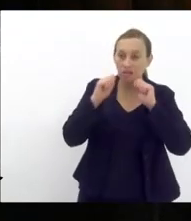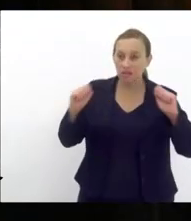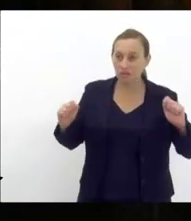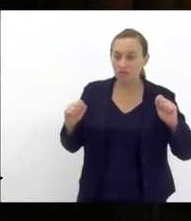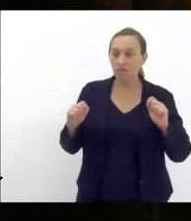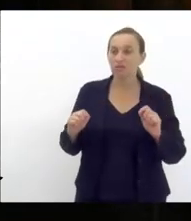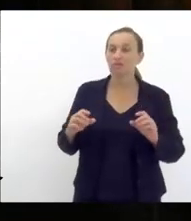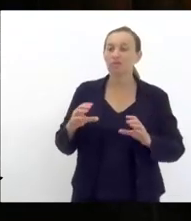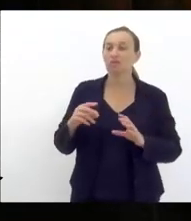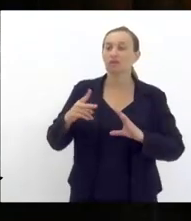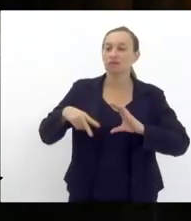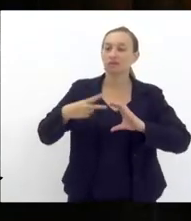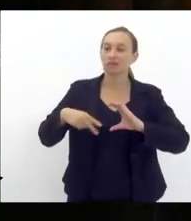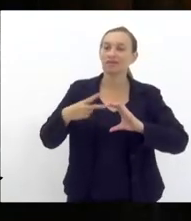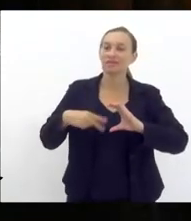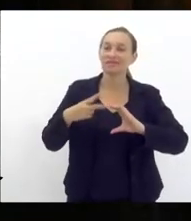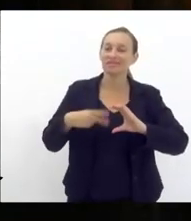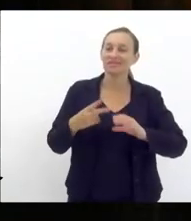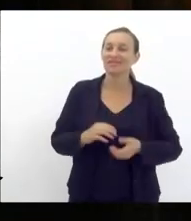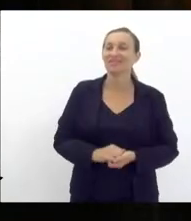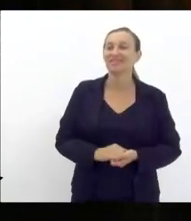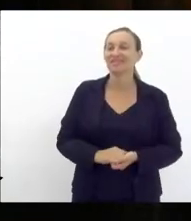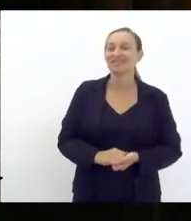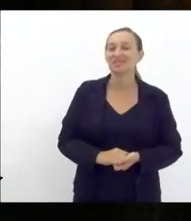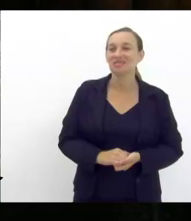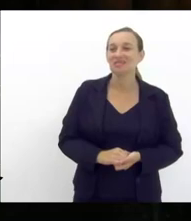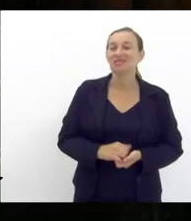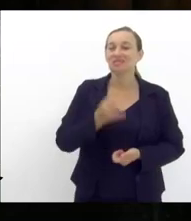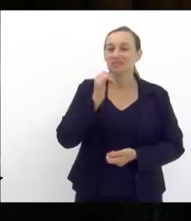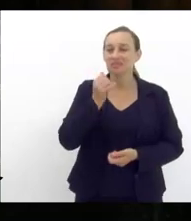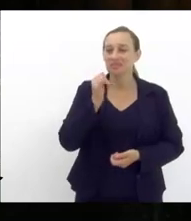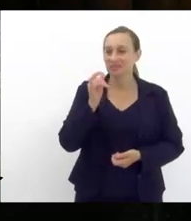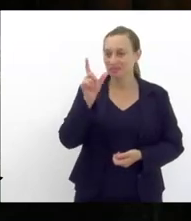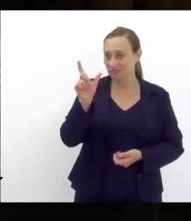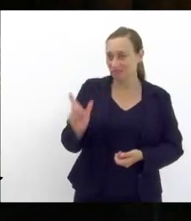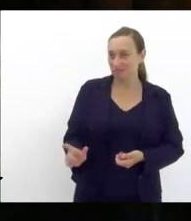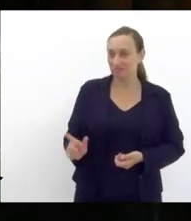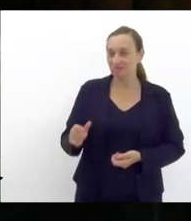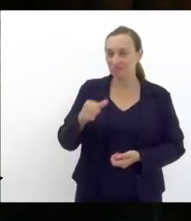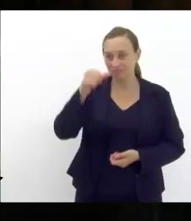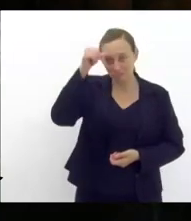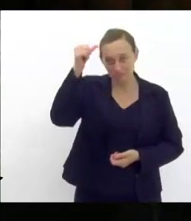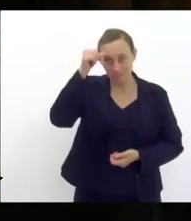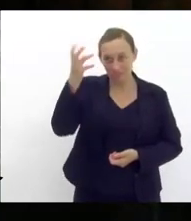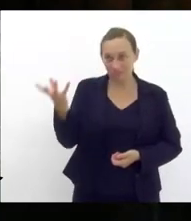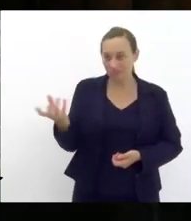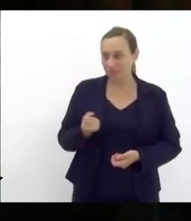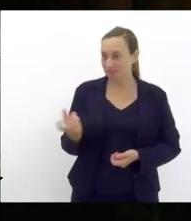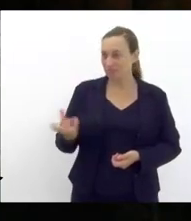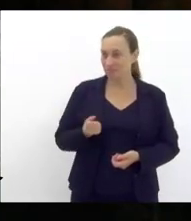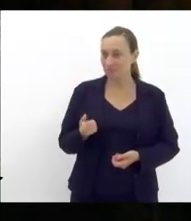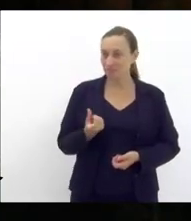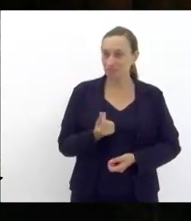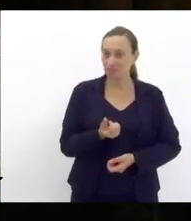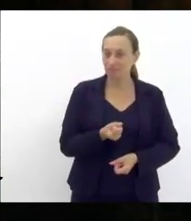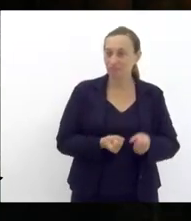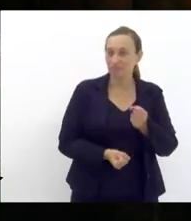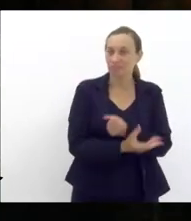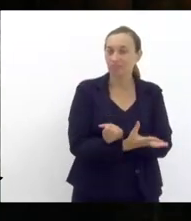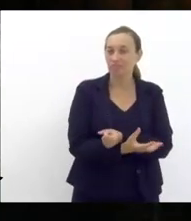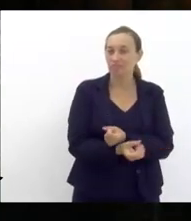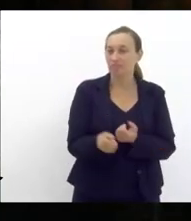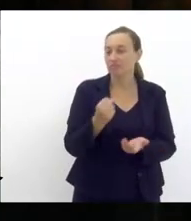do Rio e nesse mesmo depoimento o delator afirmou que Cláudio Castro recebeu propina de